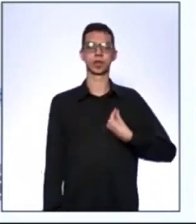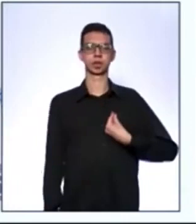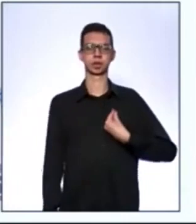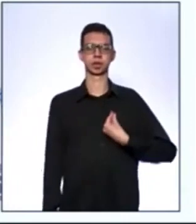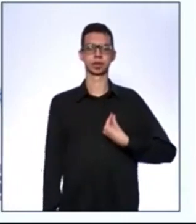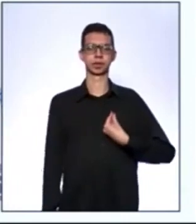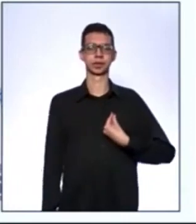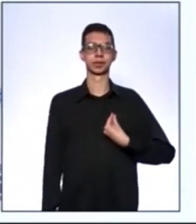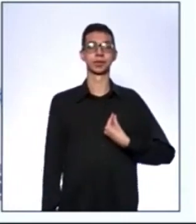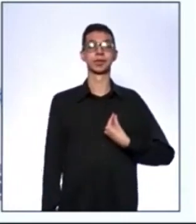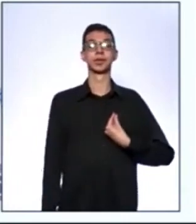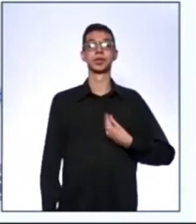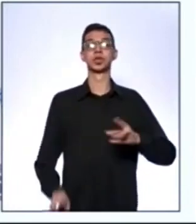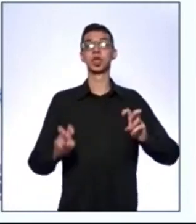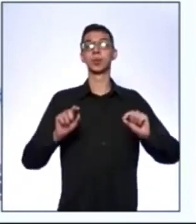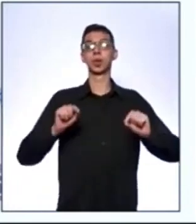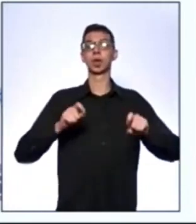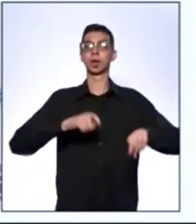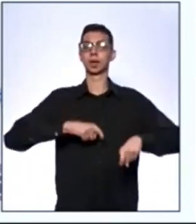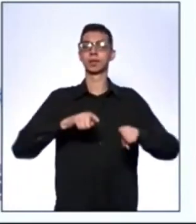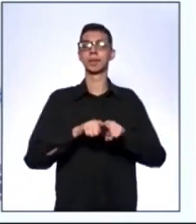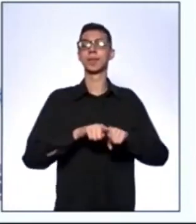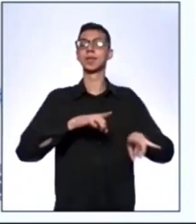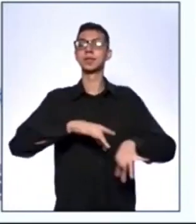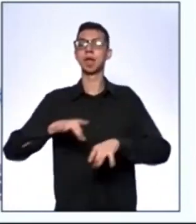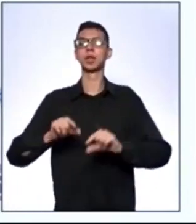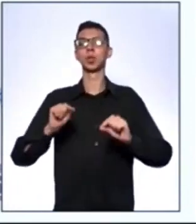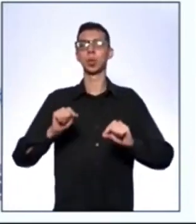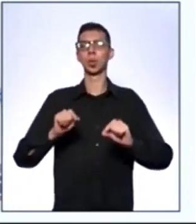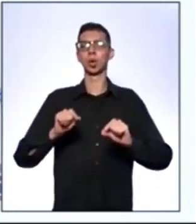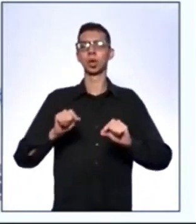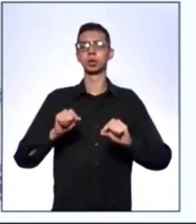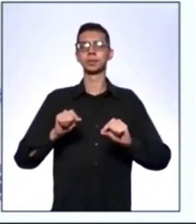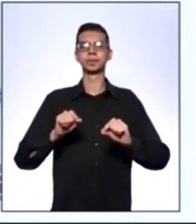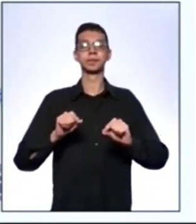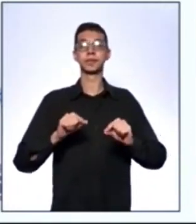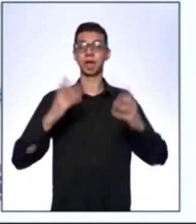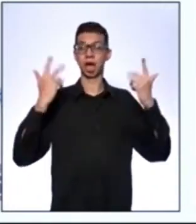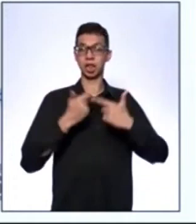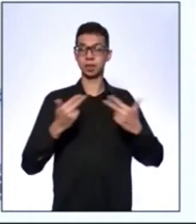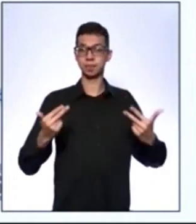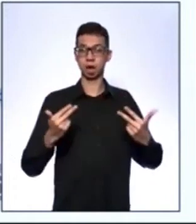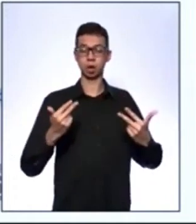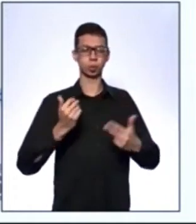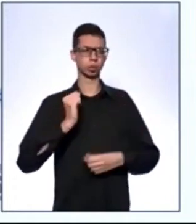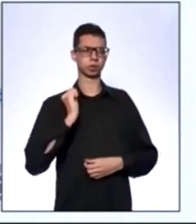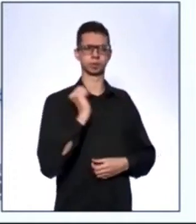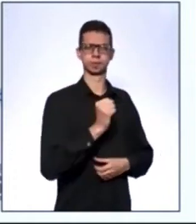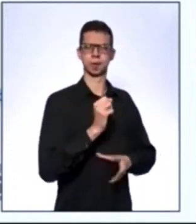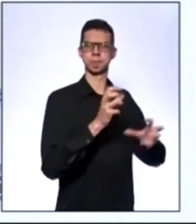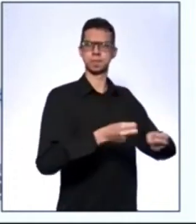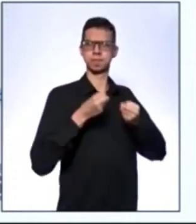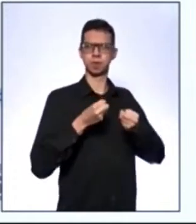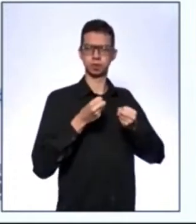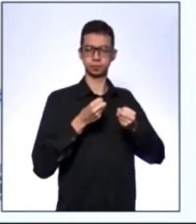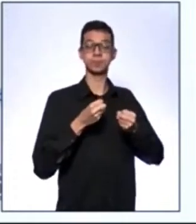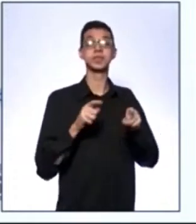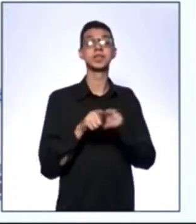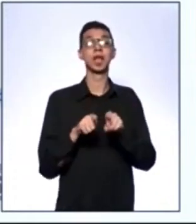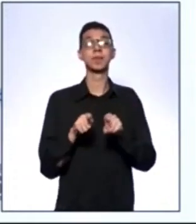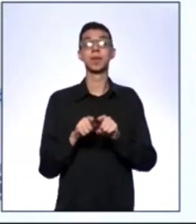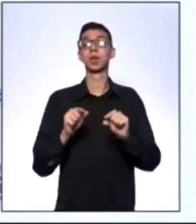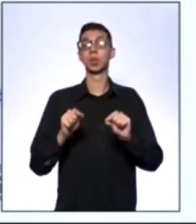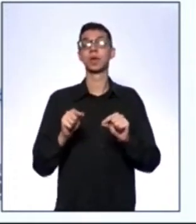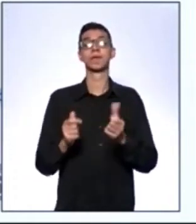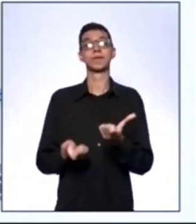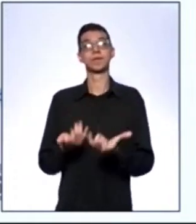as teses da Nied Guidon é exatamente vestígio de restos de fogueira. A descoberta de vestígios ósseos humanos